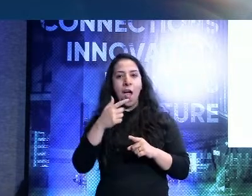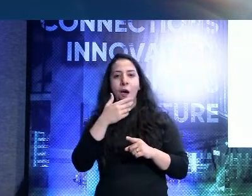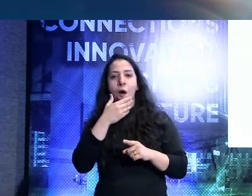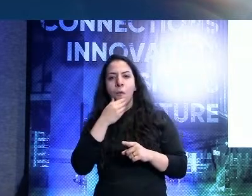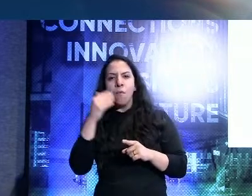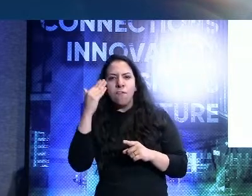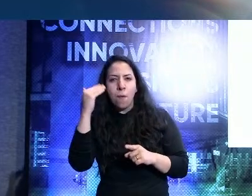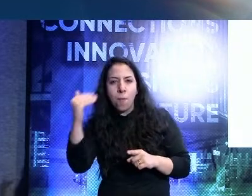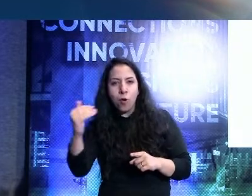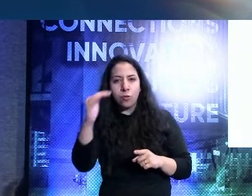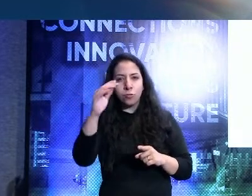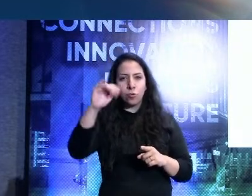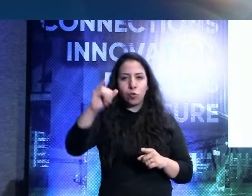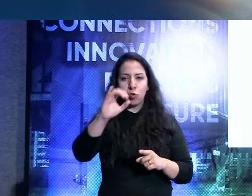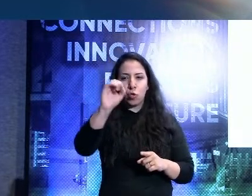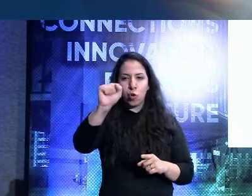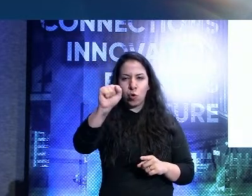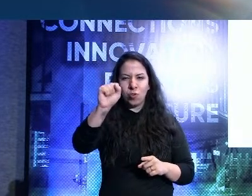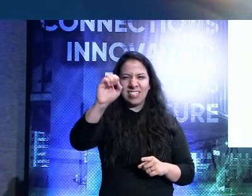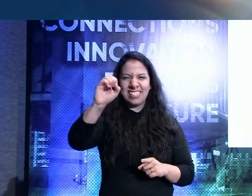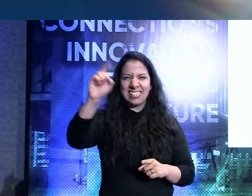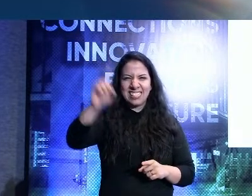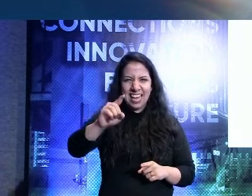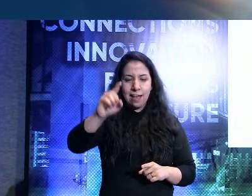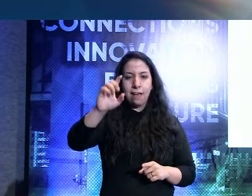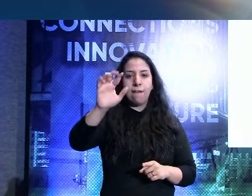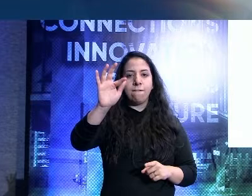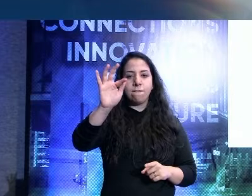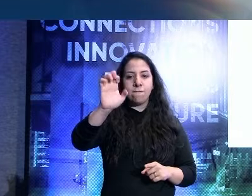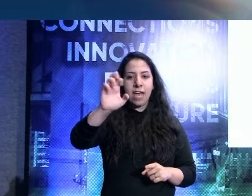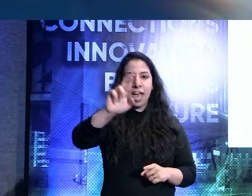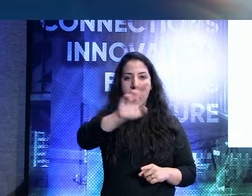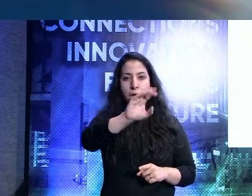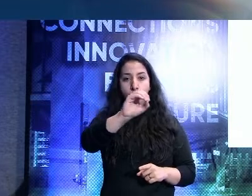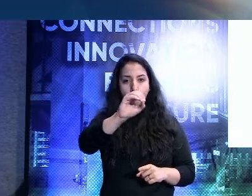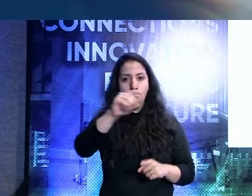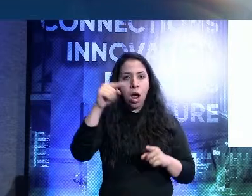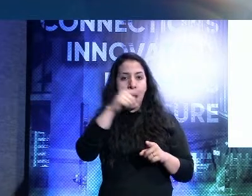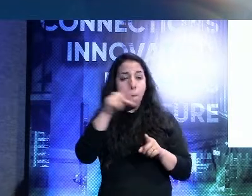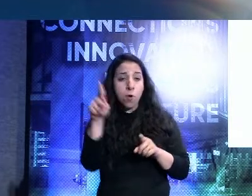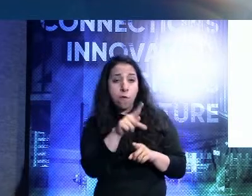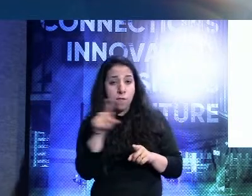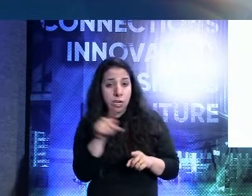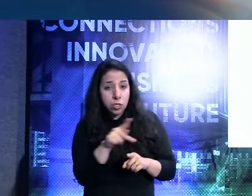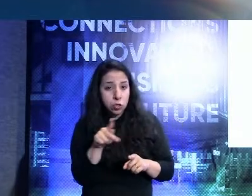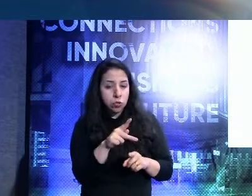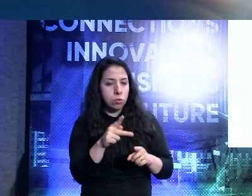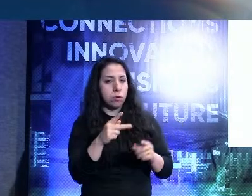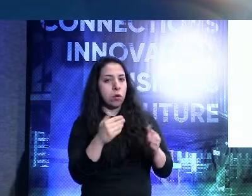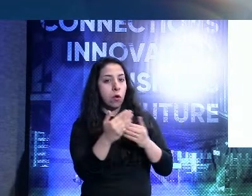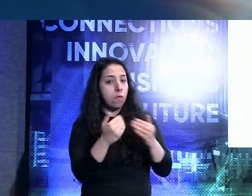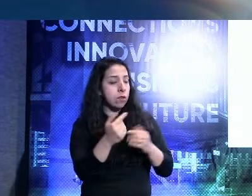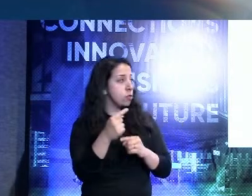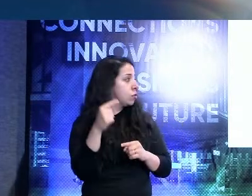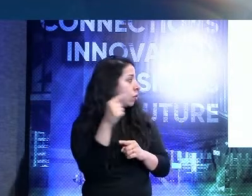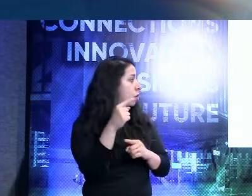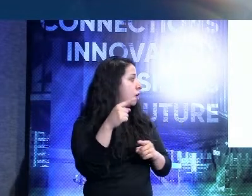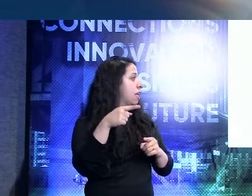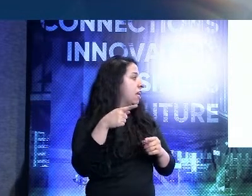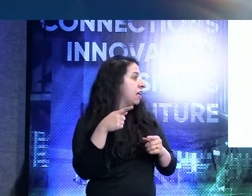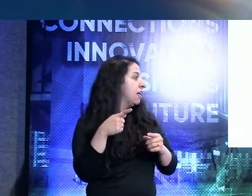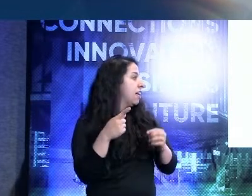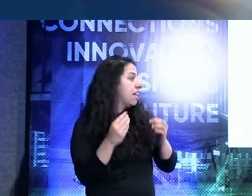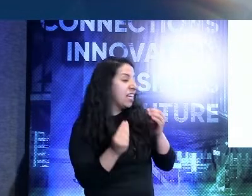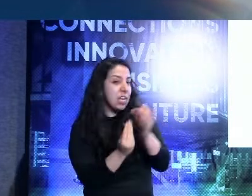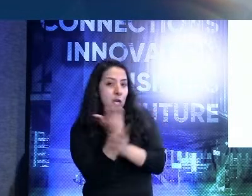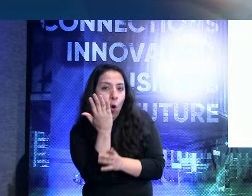professor José Ferro, que ele é o fundador do Lean Institute Brasil, ele estava com o James Womack lá no berço do Lean Thinking. Primeira vez que eu fui